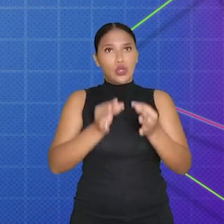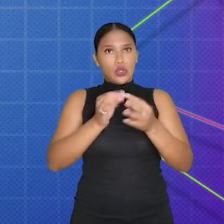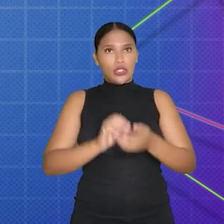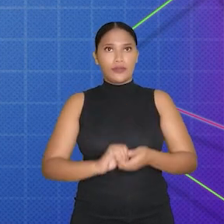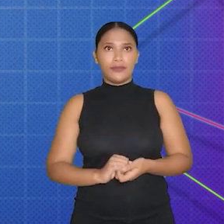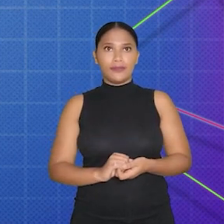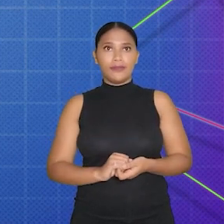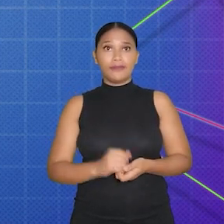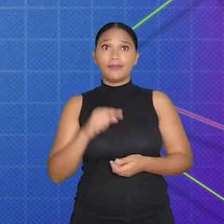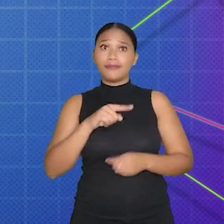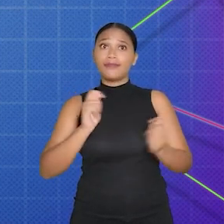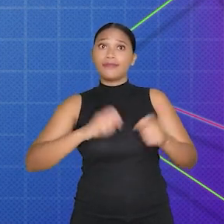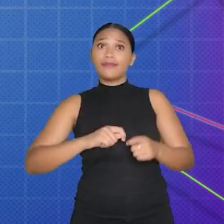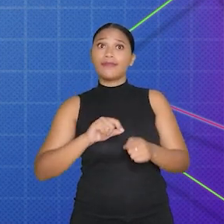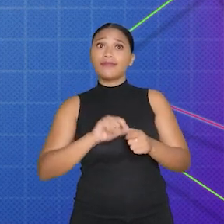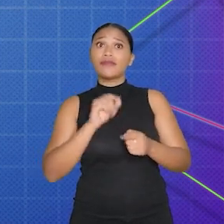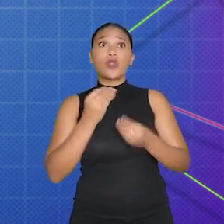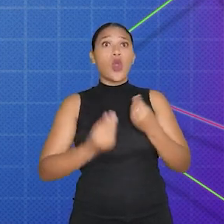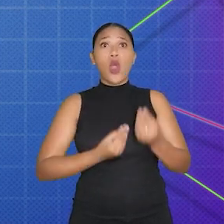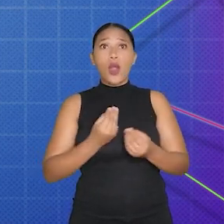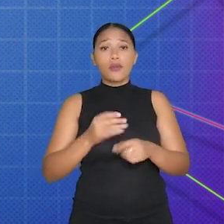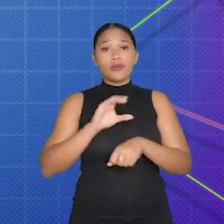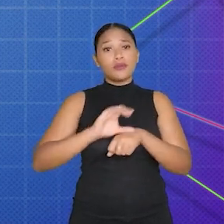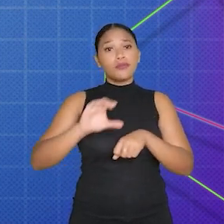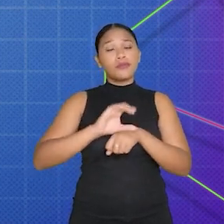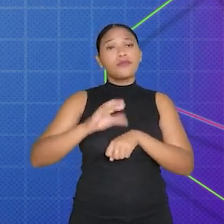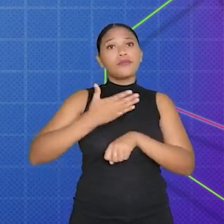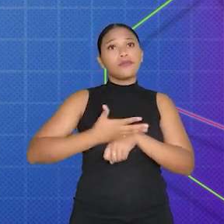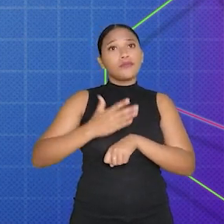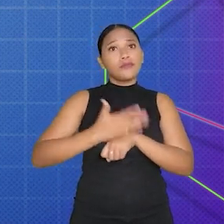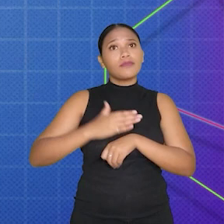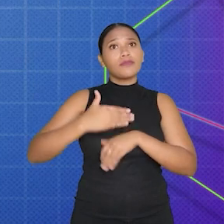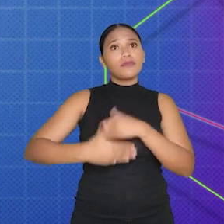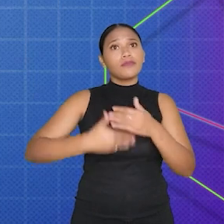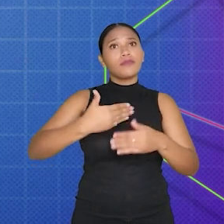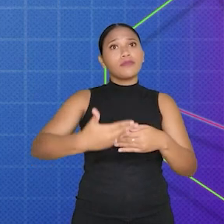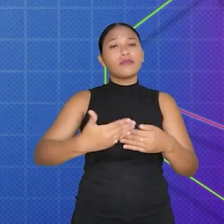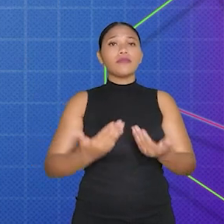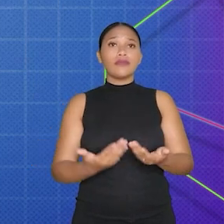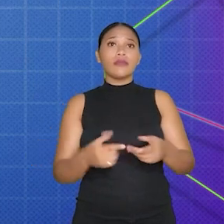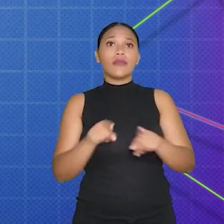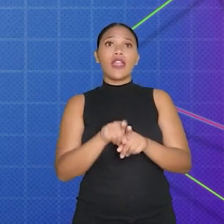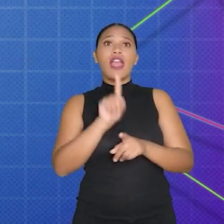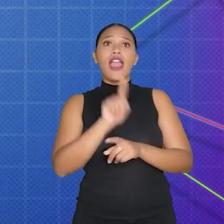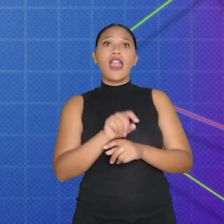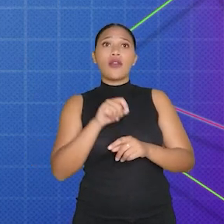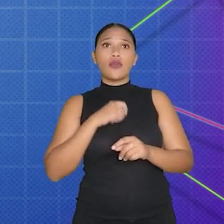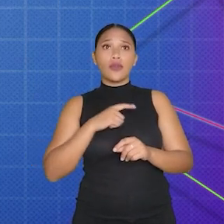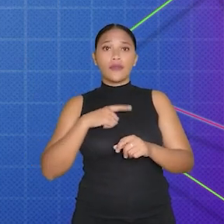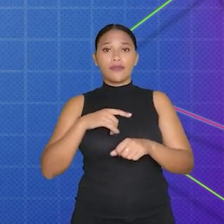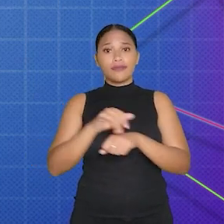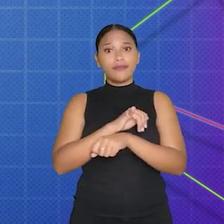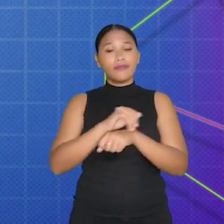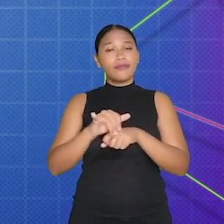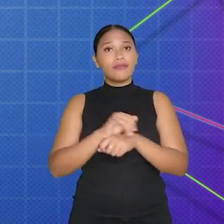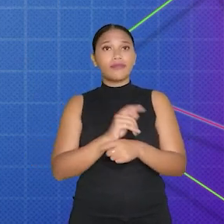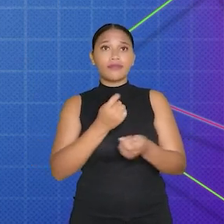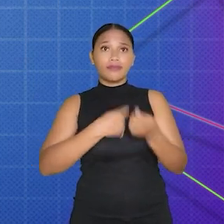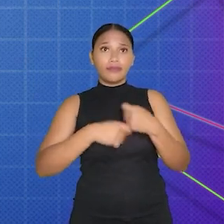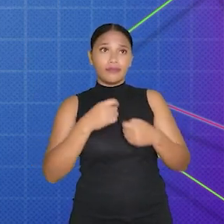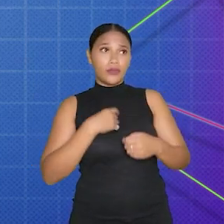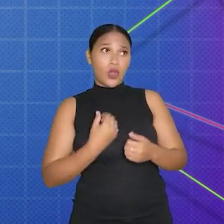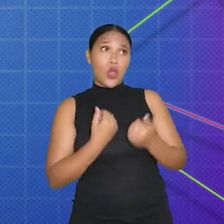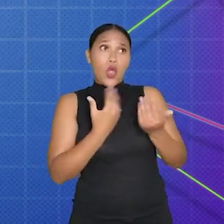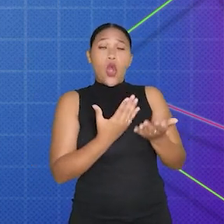pelas novas tecnologias. Isso pode ser feito por meio de cursos e treinamentos especializados, bem como através do acesso a